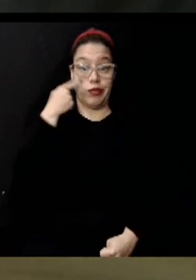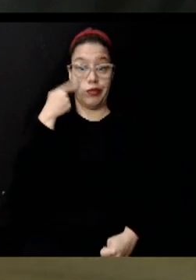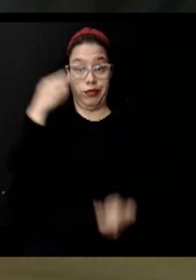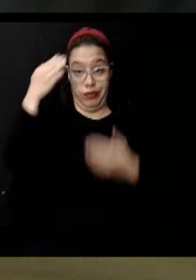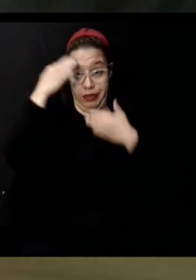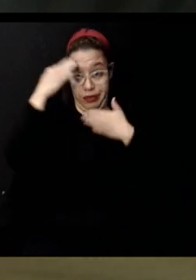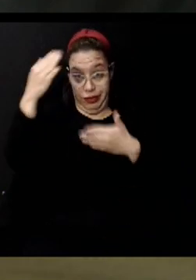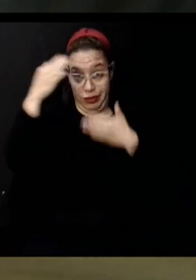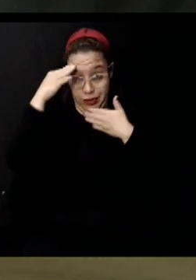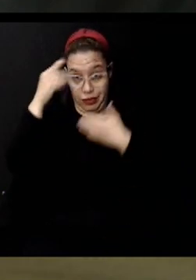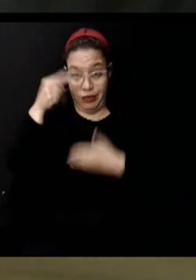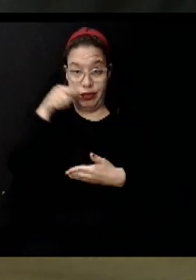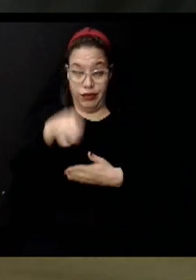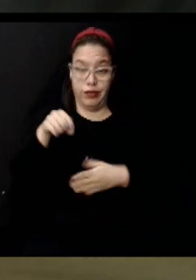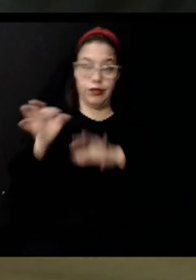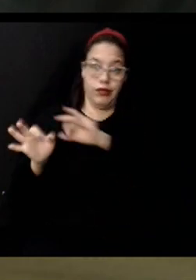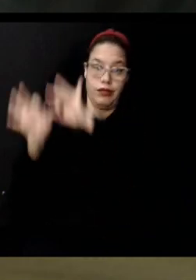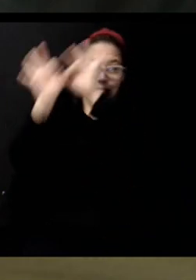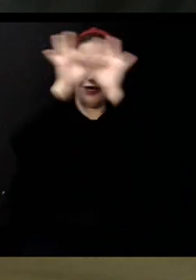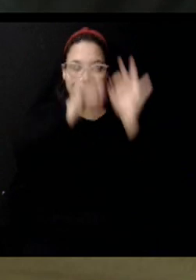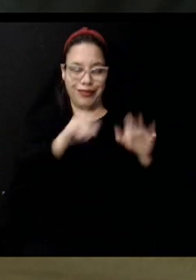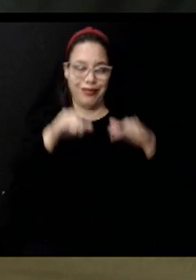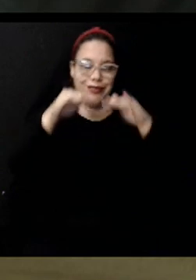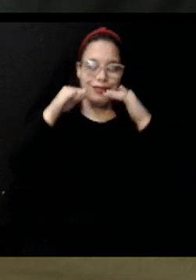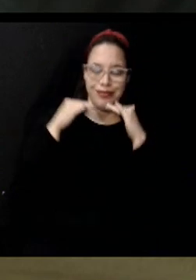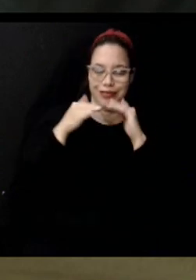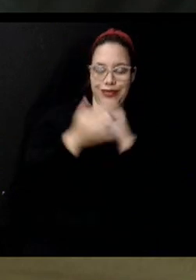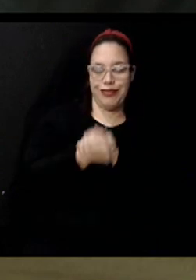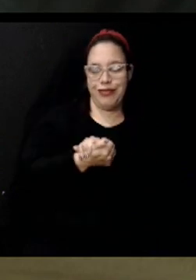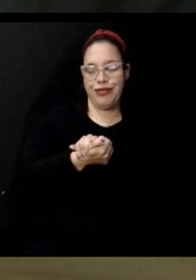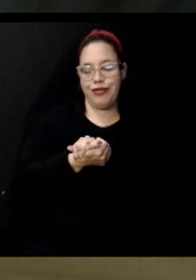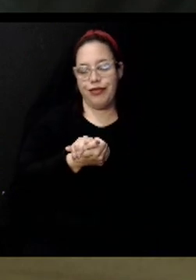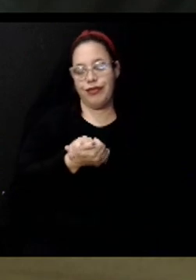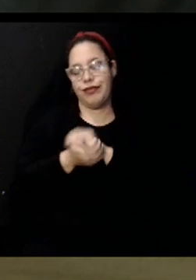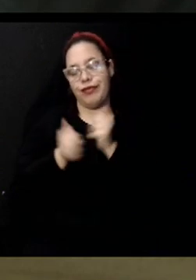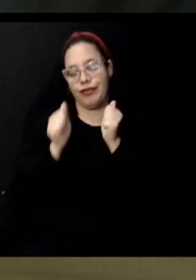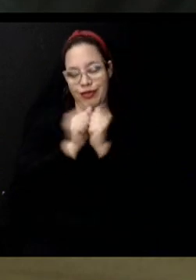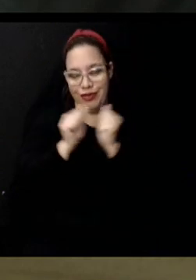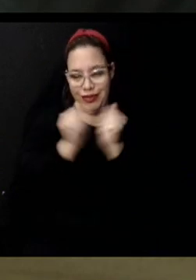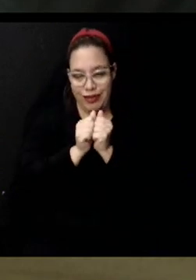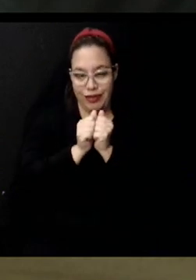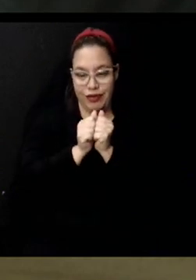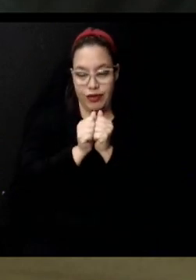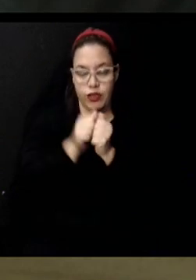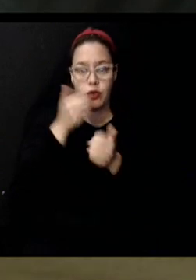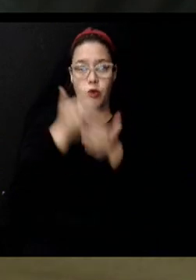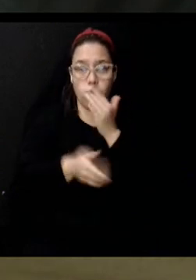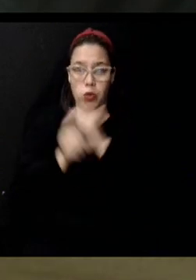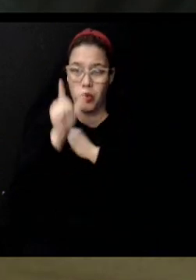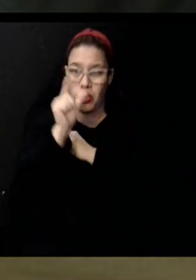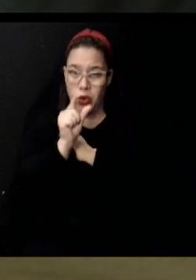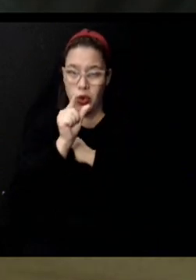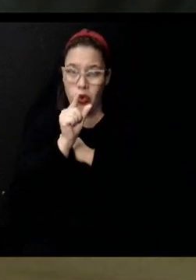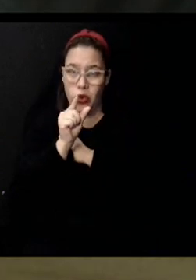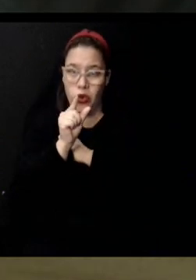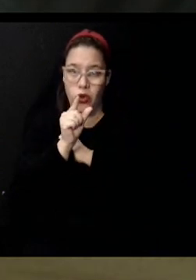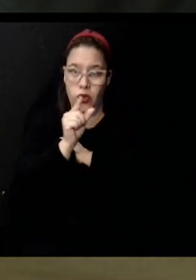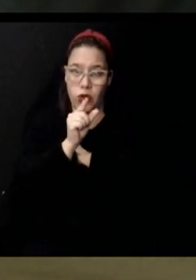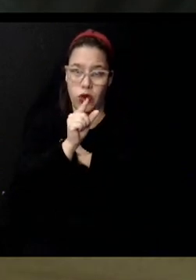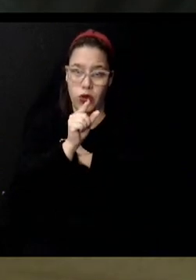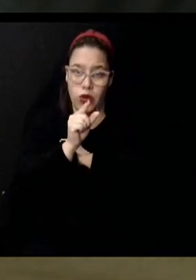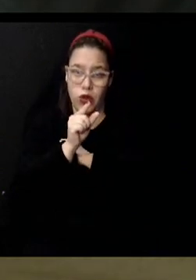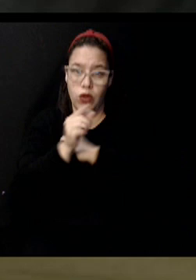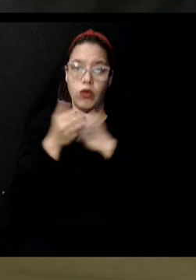sua audiência, a sua participação, a sua companhia. E se você perdeu um trecho, tá, desse nosso bate-papo,